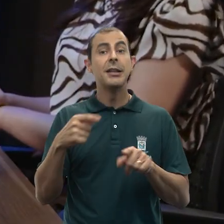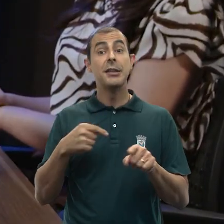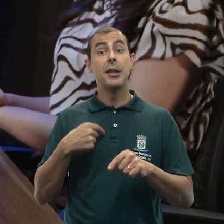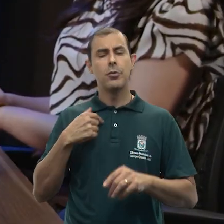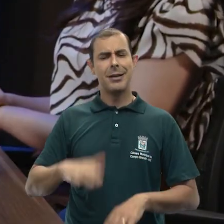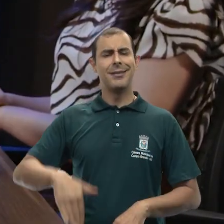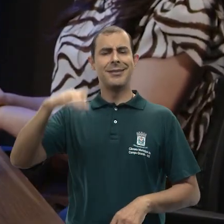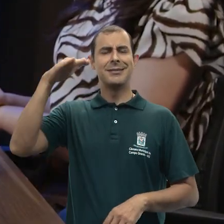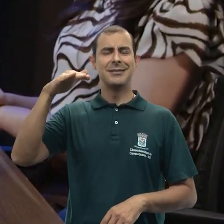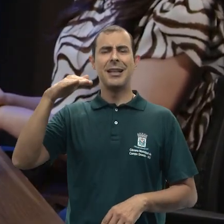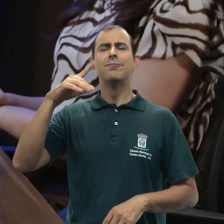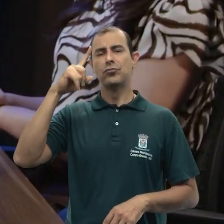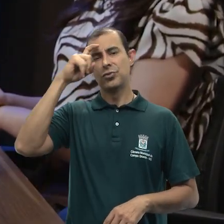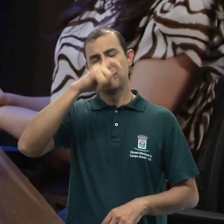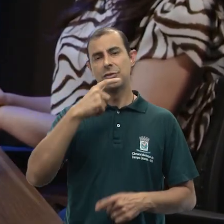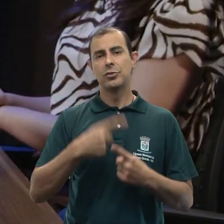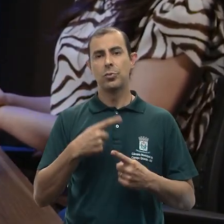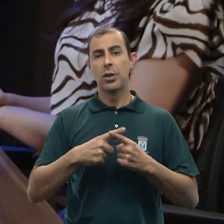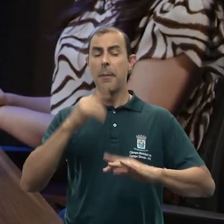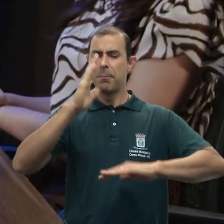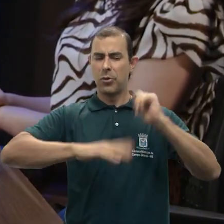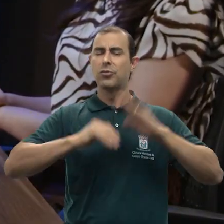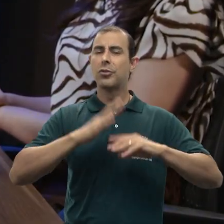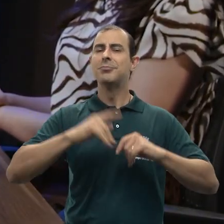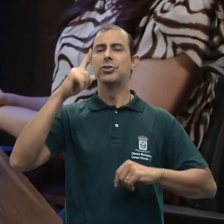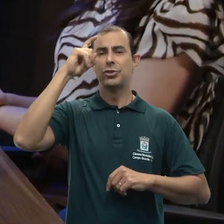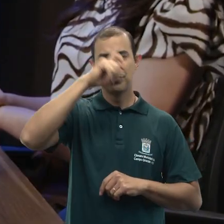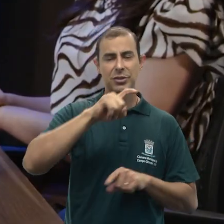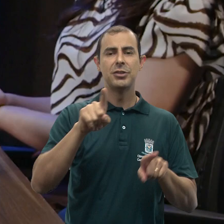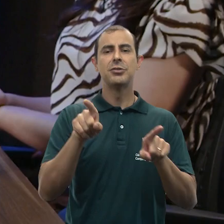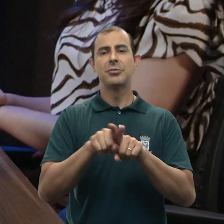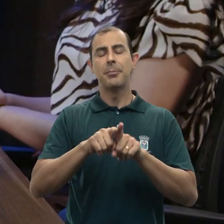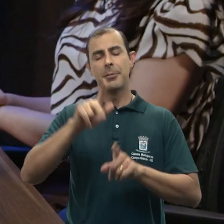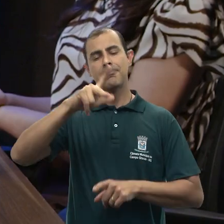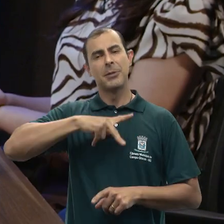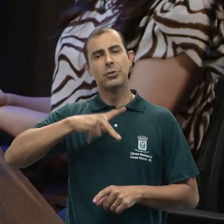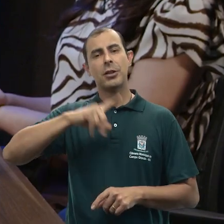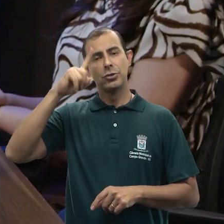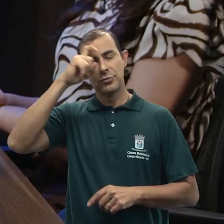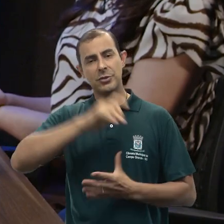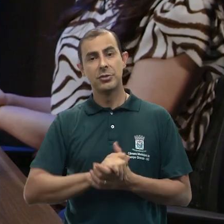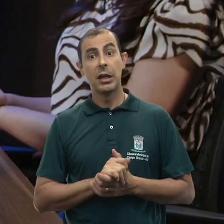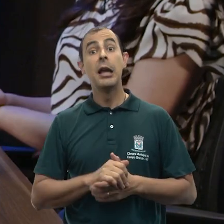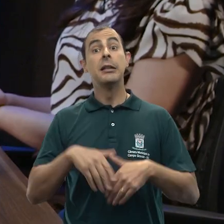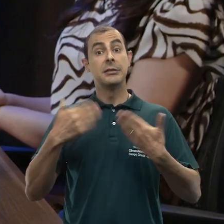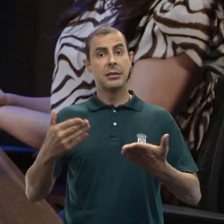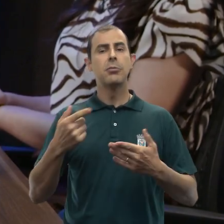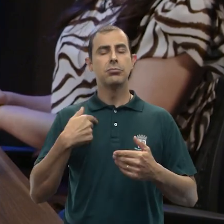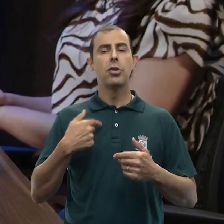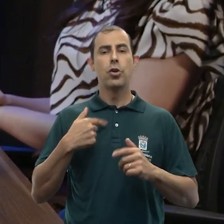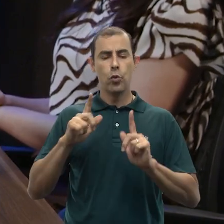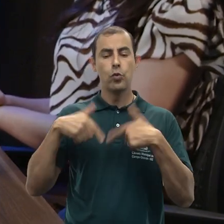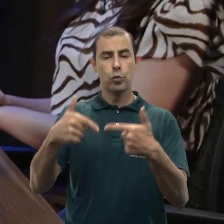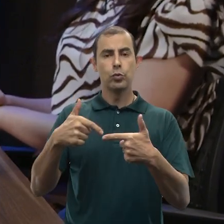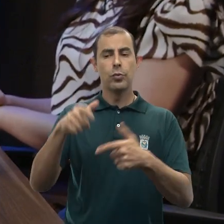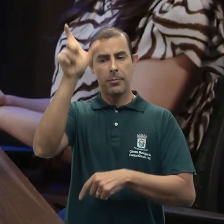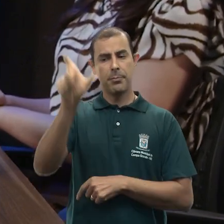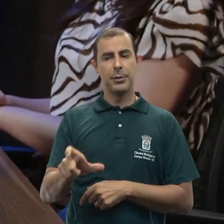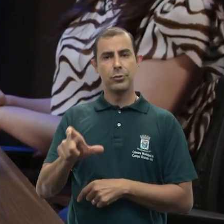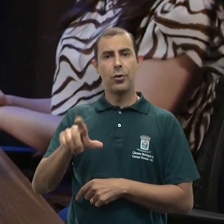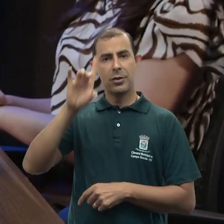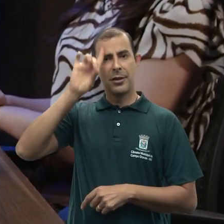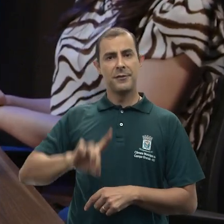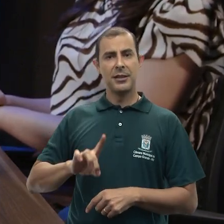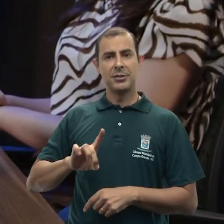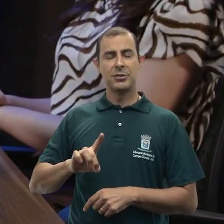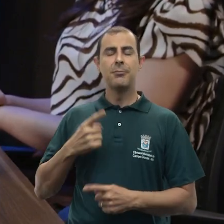bem desafiador. Profissionalmente, pessoalmente falando. Então, eu sou uma pessoa que defende a causa da pessoa com